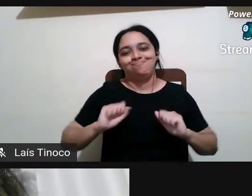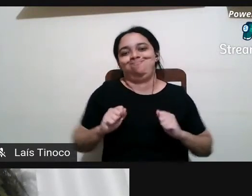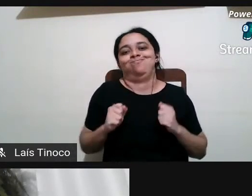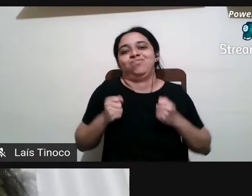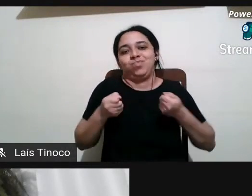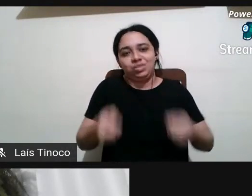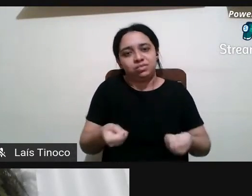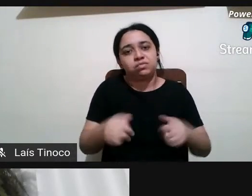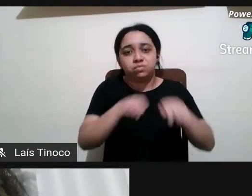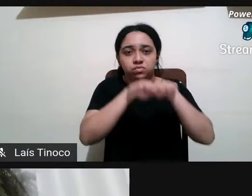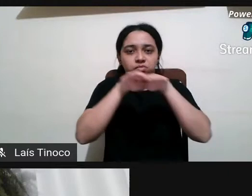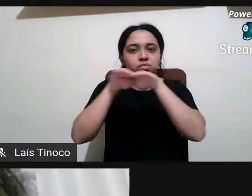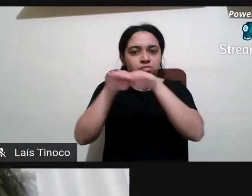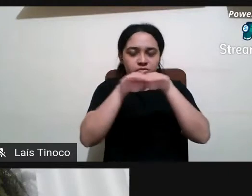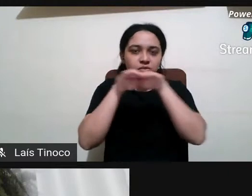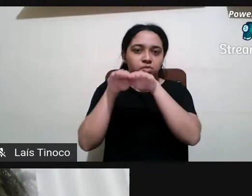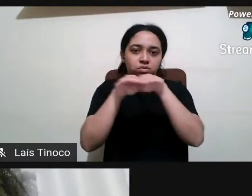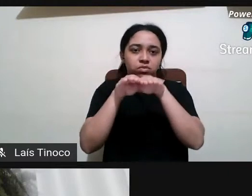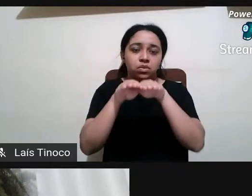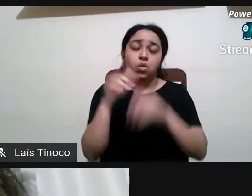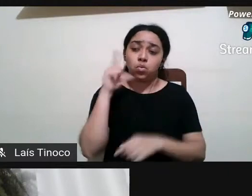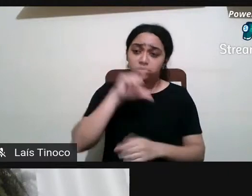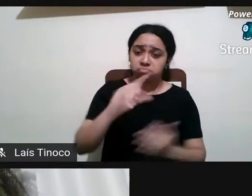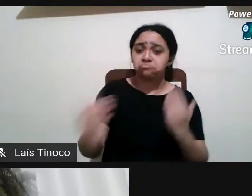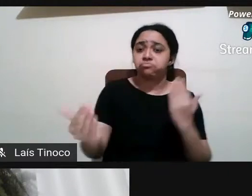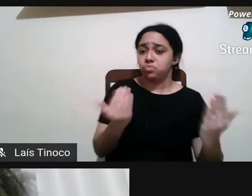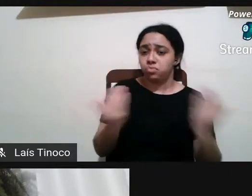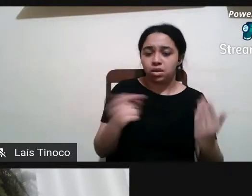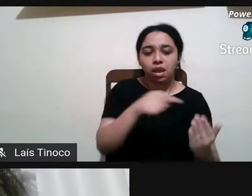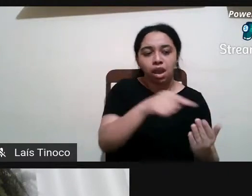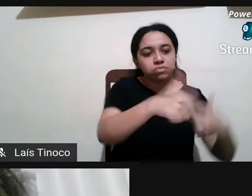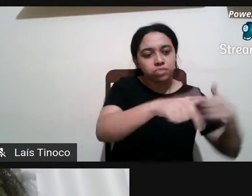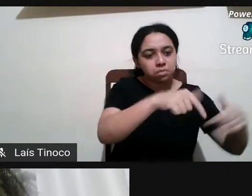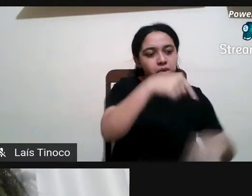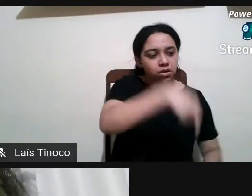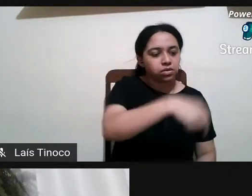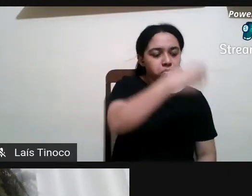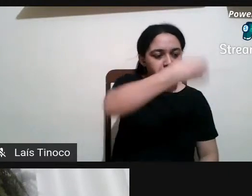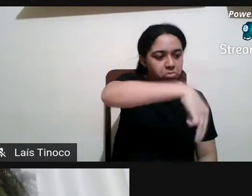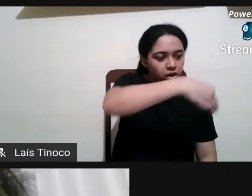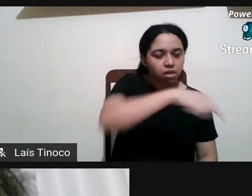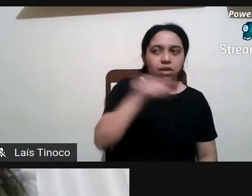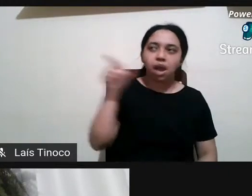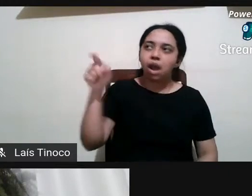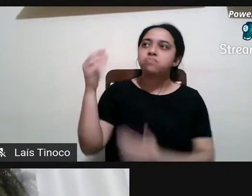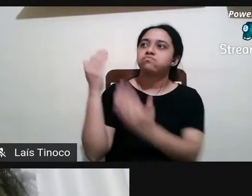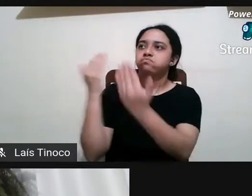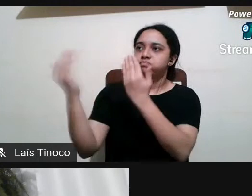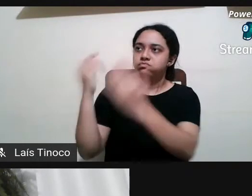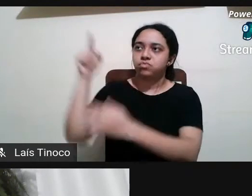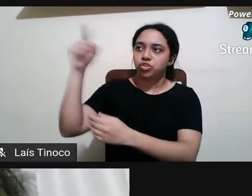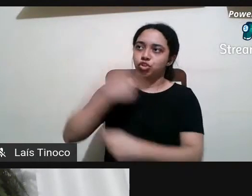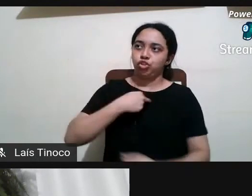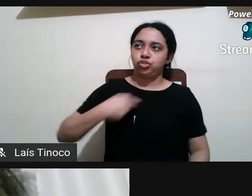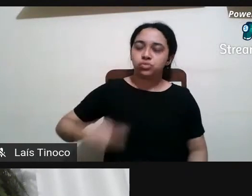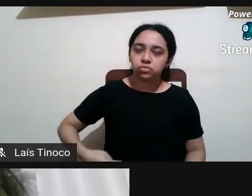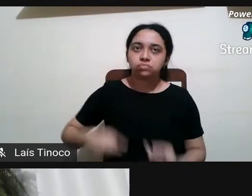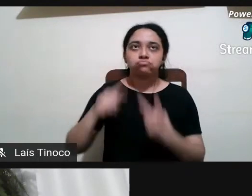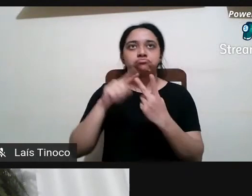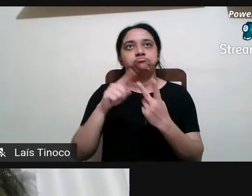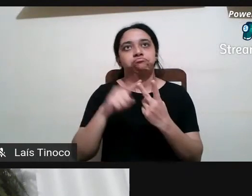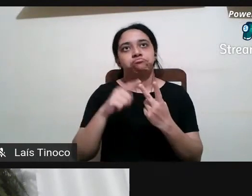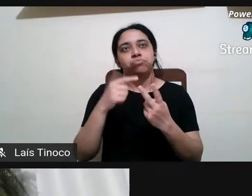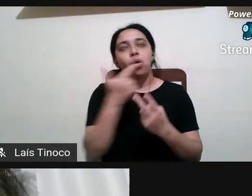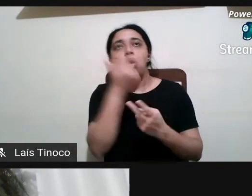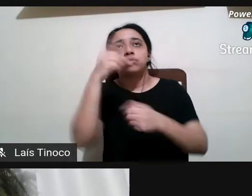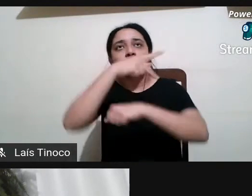seja comparável, né? Para eu conseguir comparar meu trabalho daqui do Maranhão com o da China, né, com os Estados Unidos.